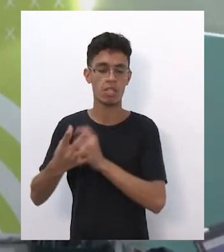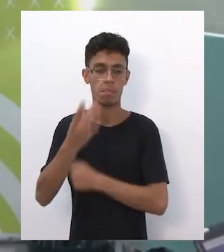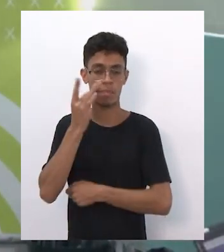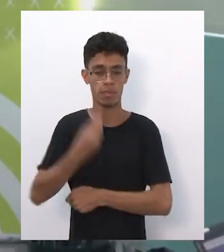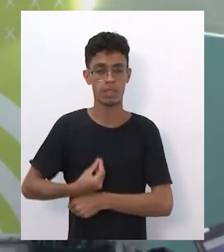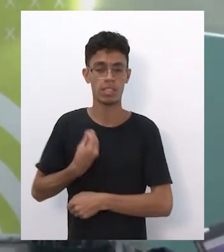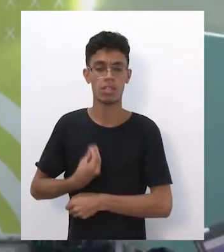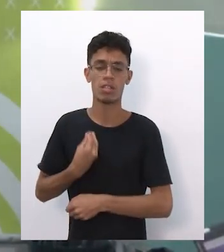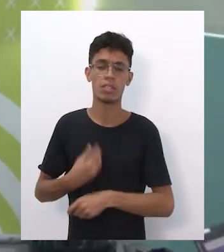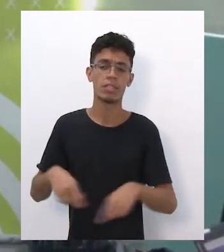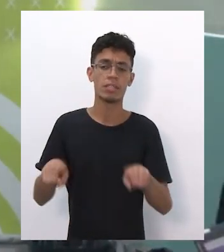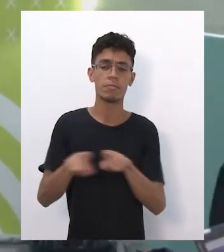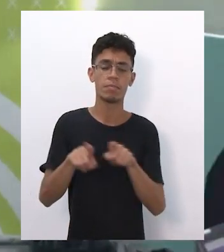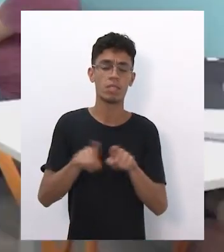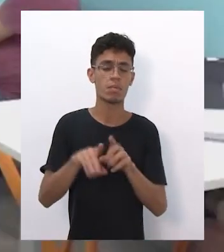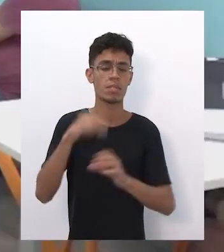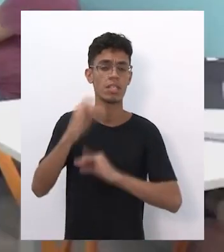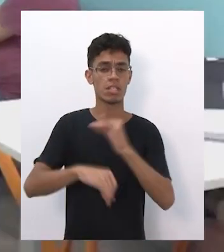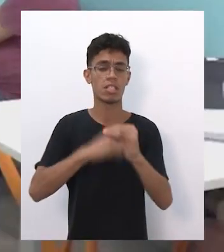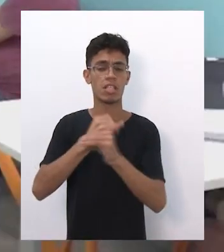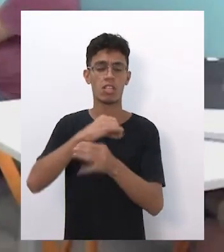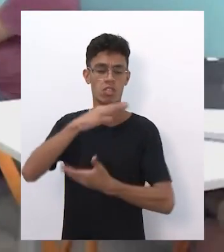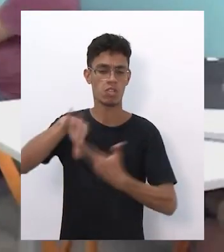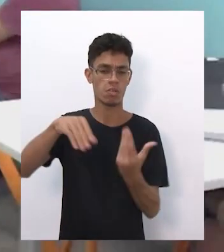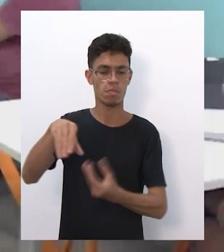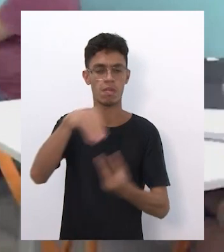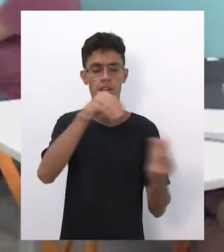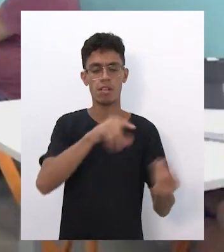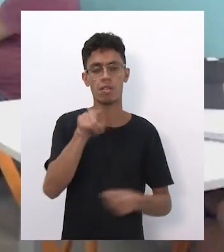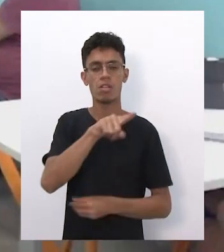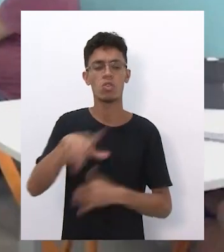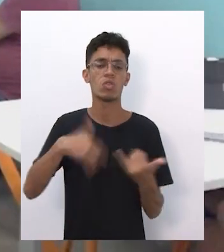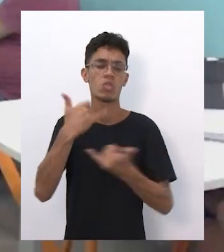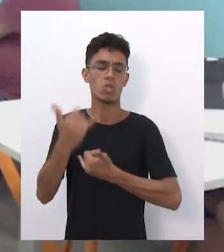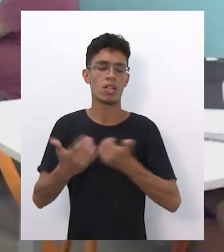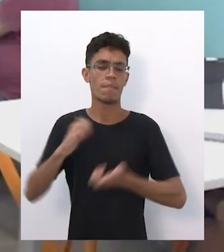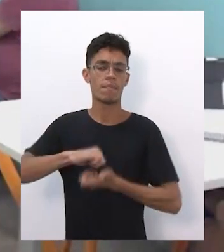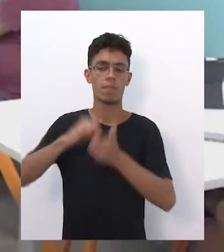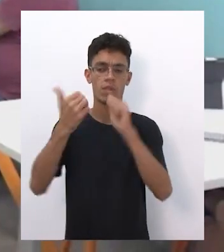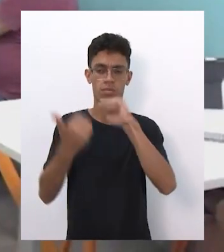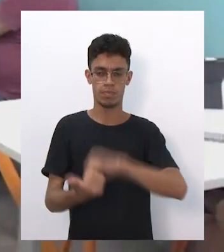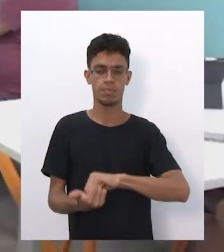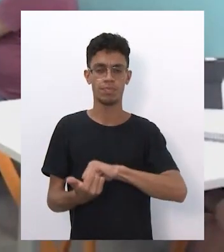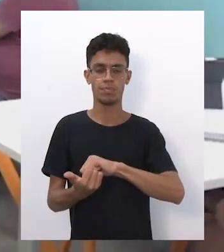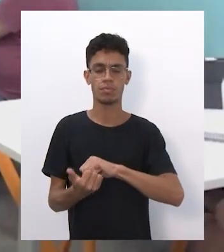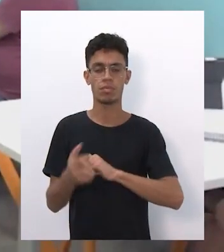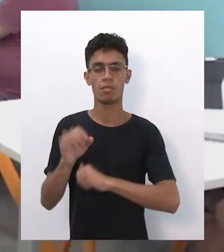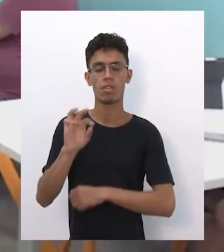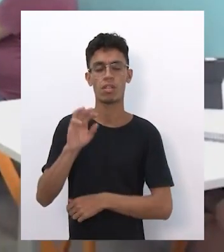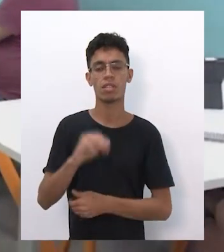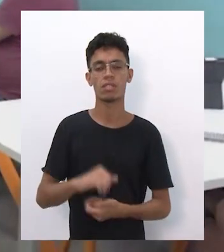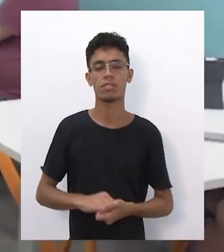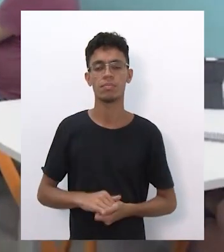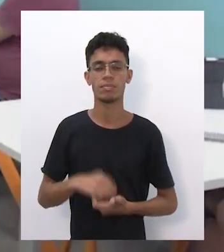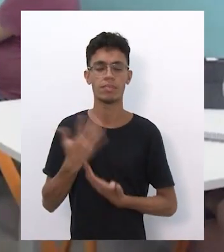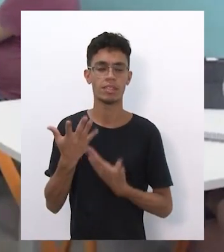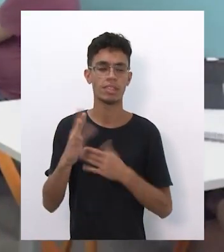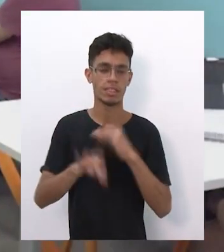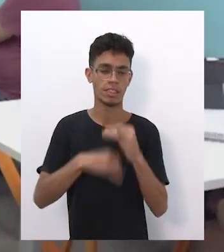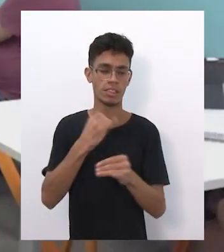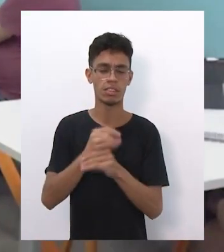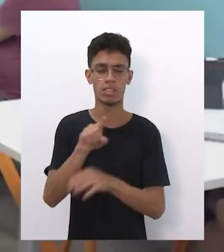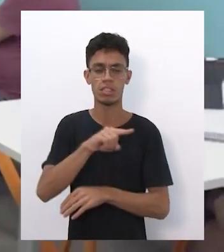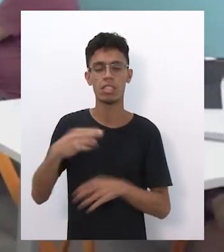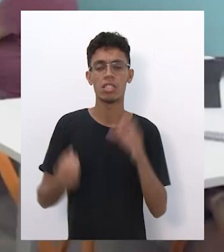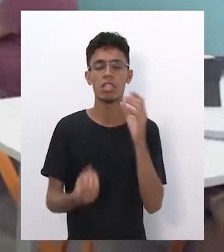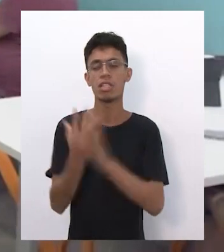dá para trabalhar no online. E para você jogar o Kahoot, fazer uma adaptação dele para o offline, também você pode